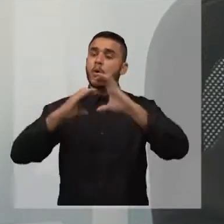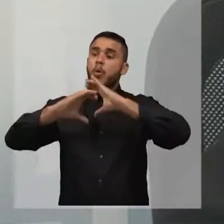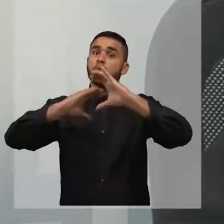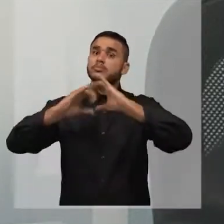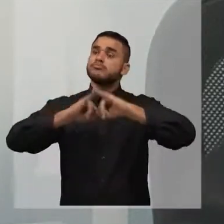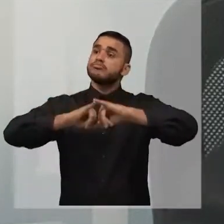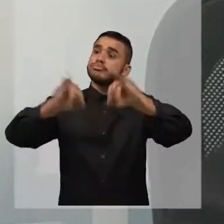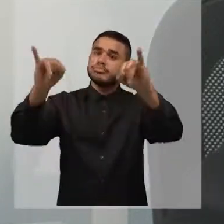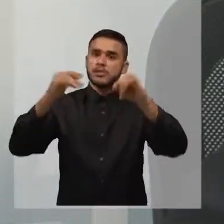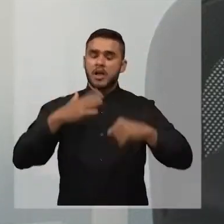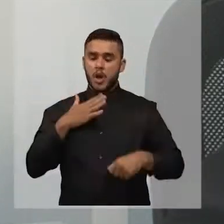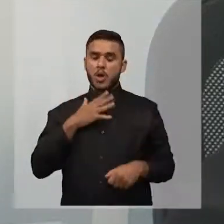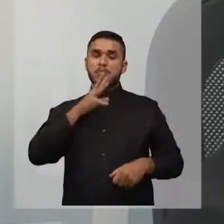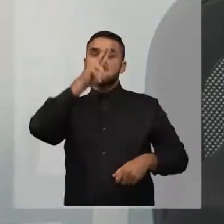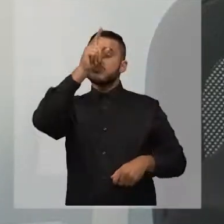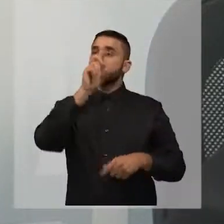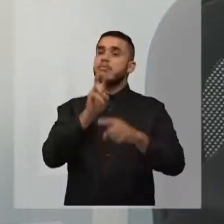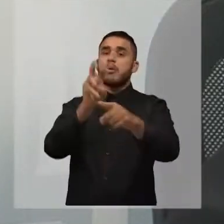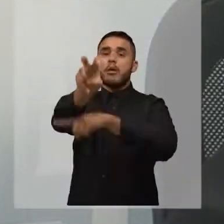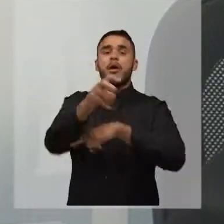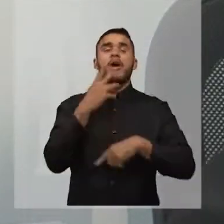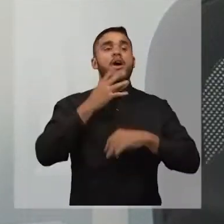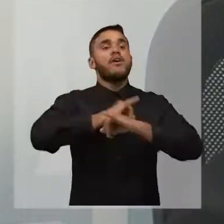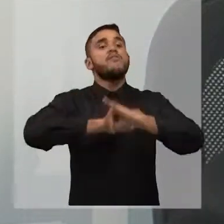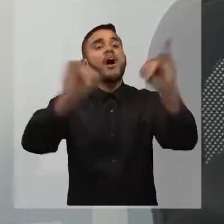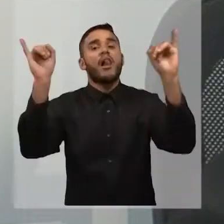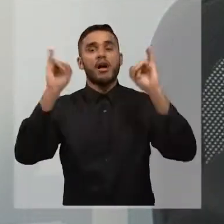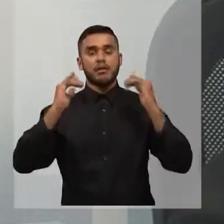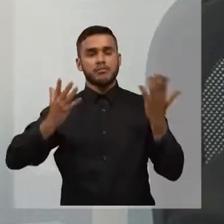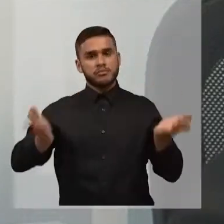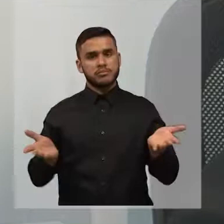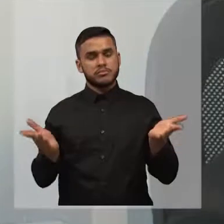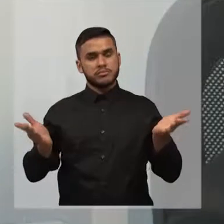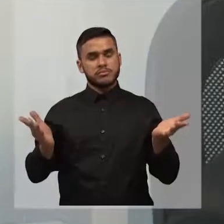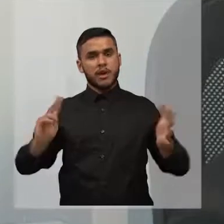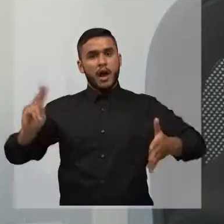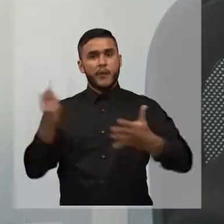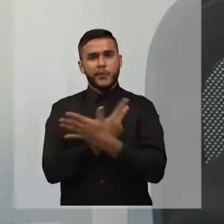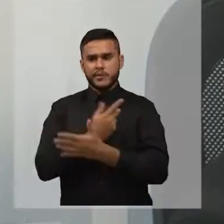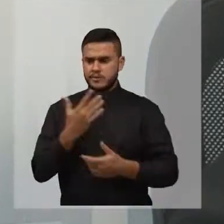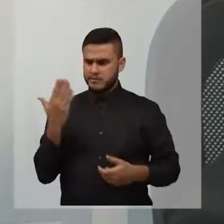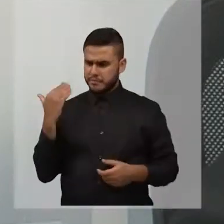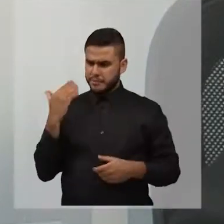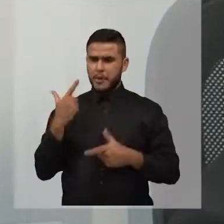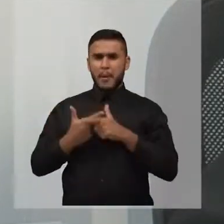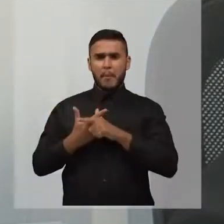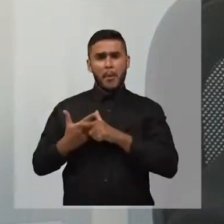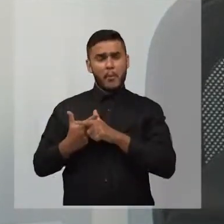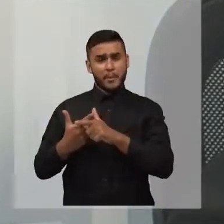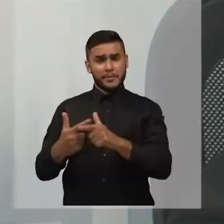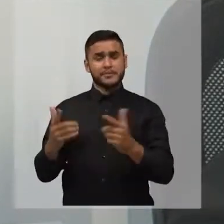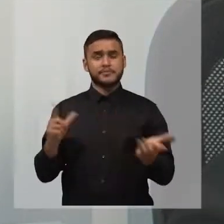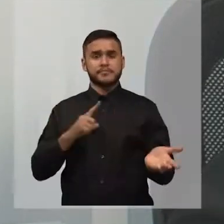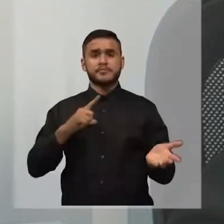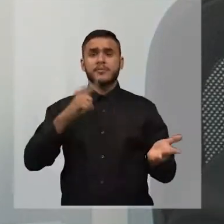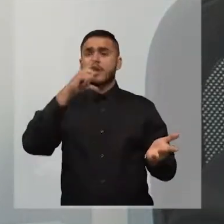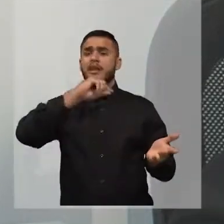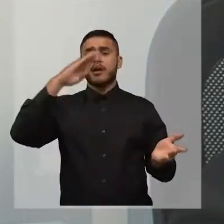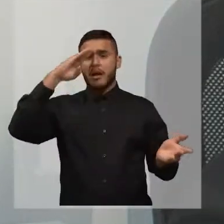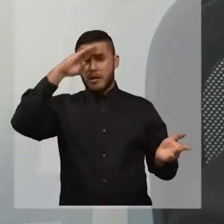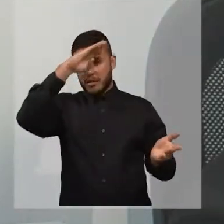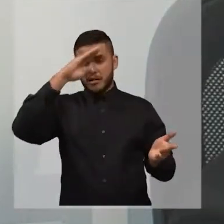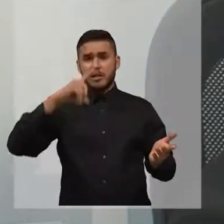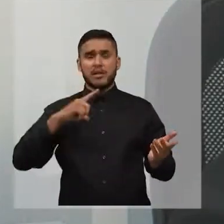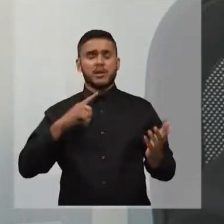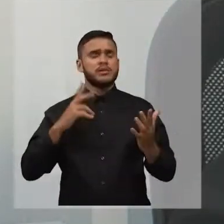dizer, criou uma situação inusitada no Brasil nesses últimos 20 dias. Um presidente,